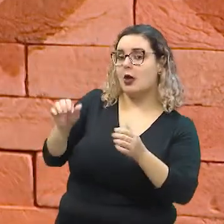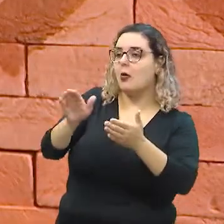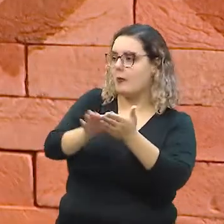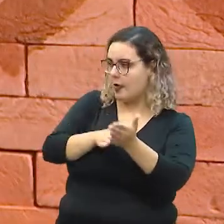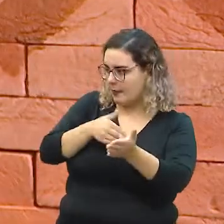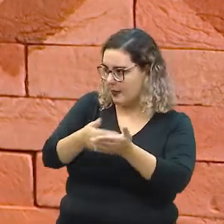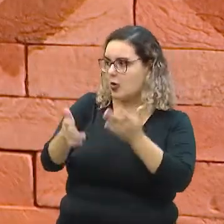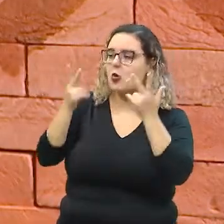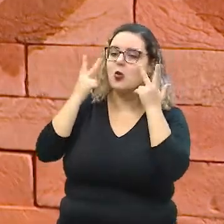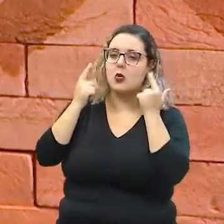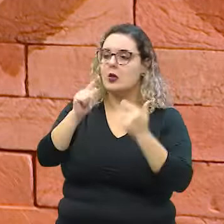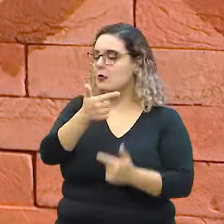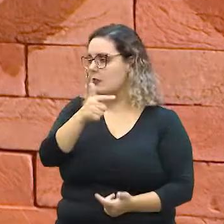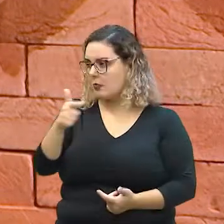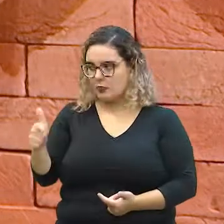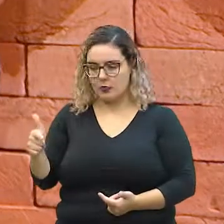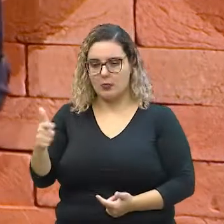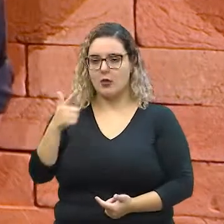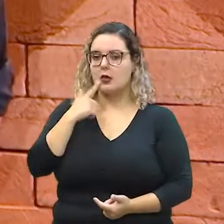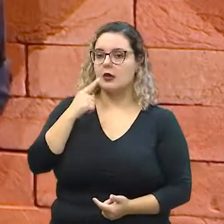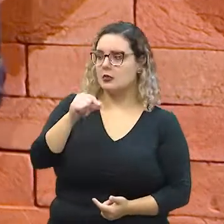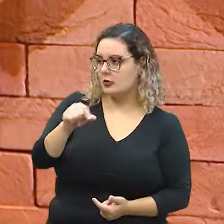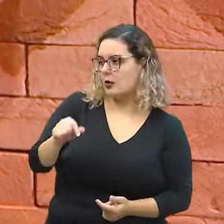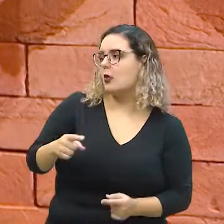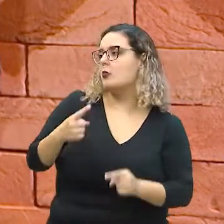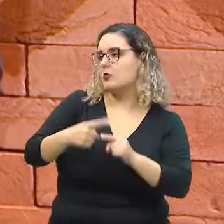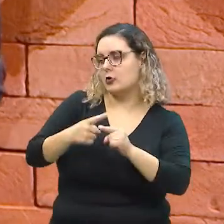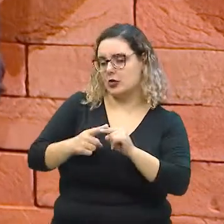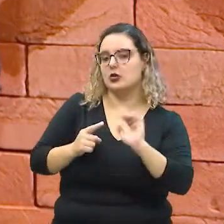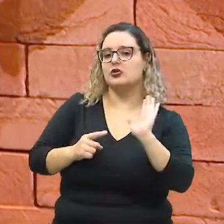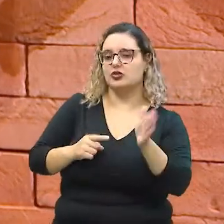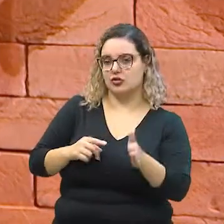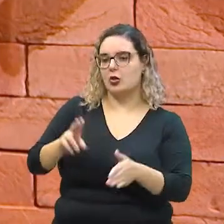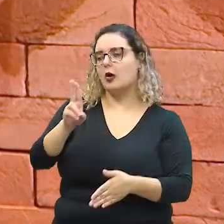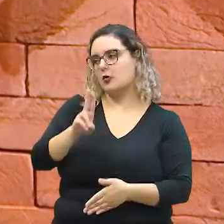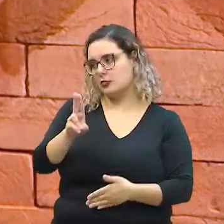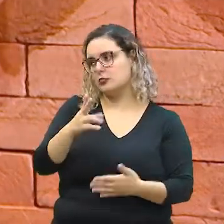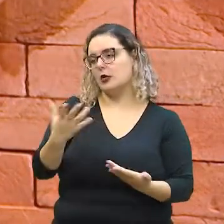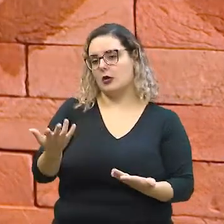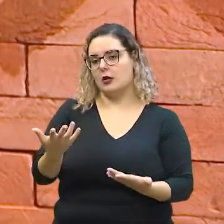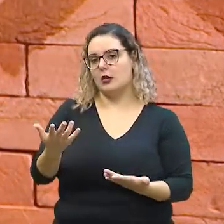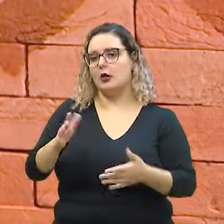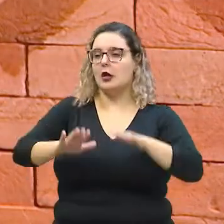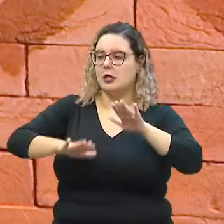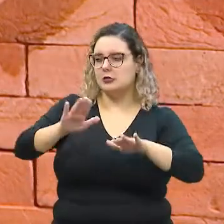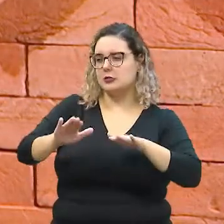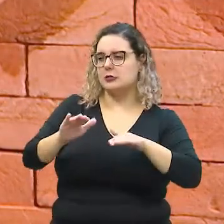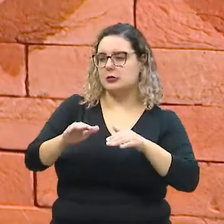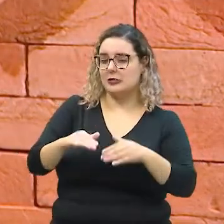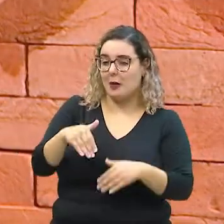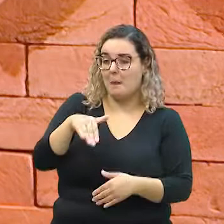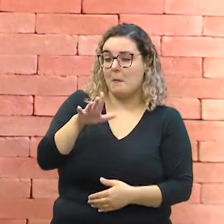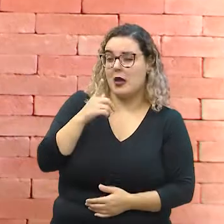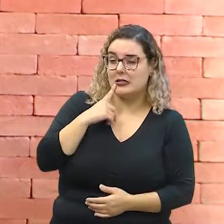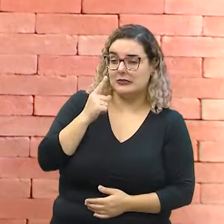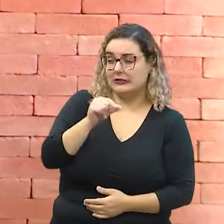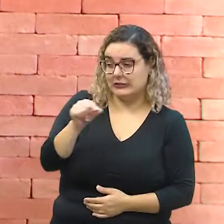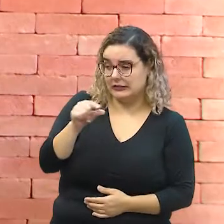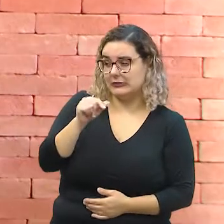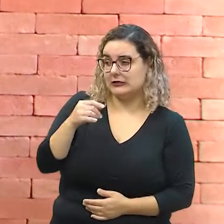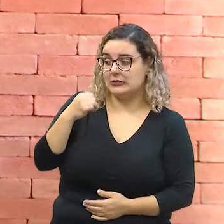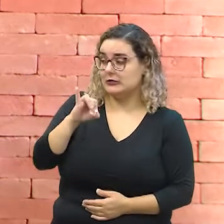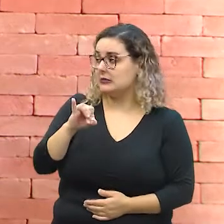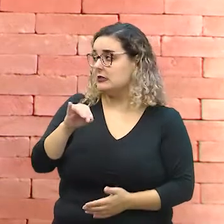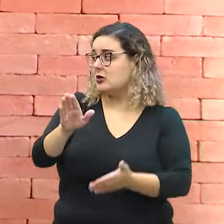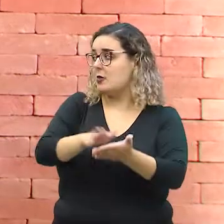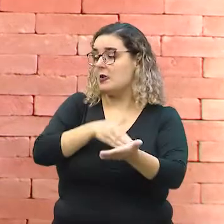comum, sem sal, porque o sal a gente já vai usar fora e aí talvez passe o sal se ela fosse uma manteiga salgada.